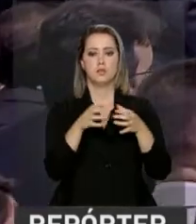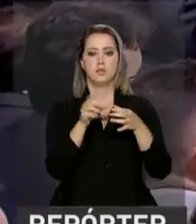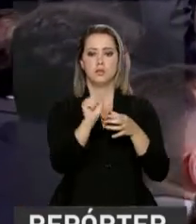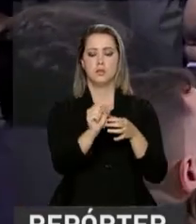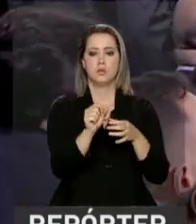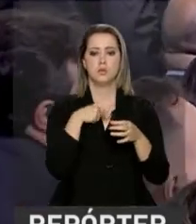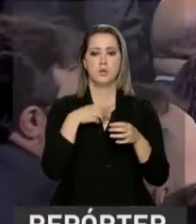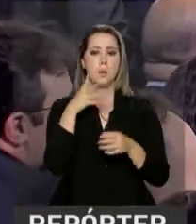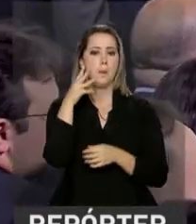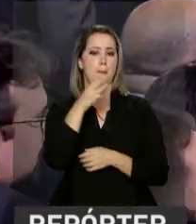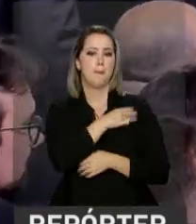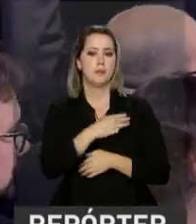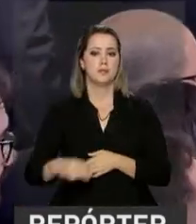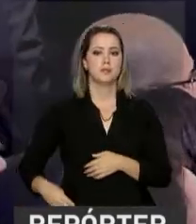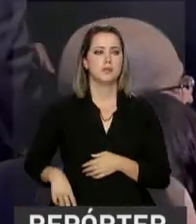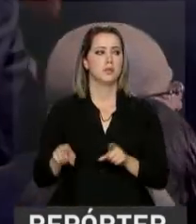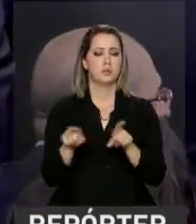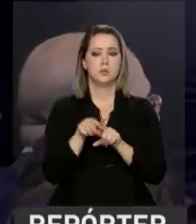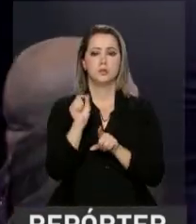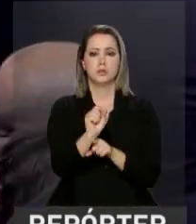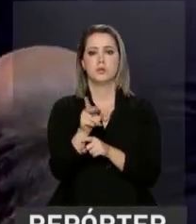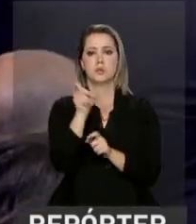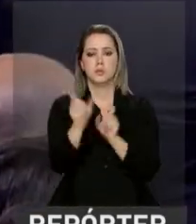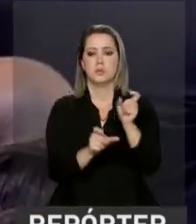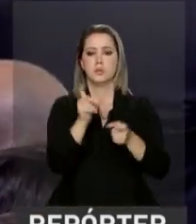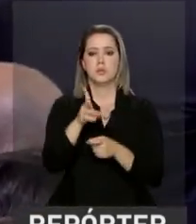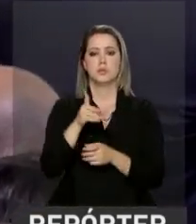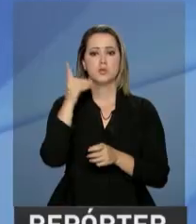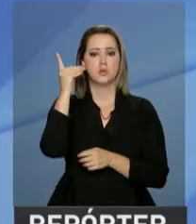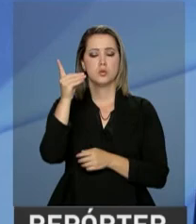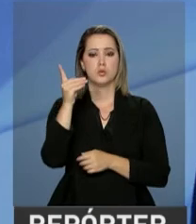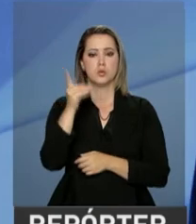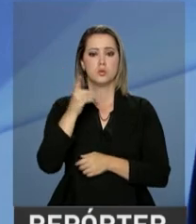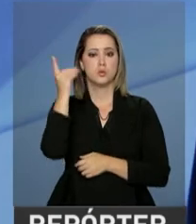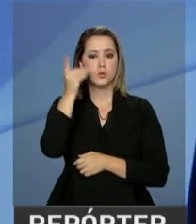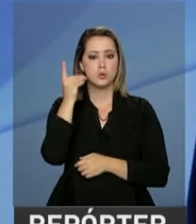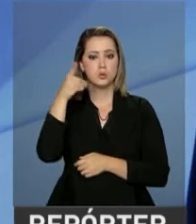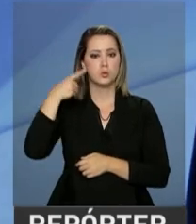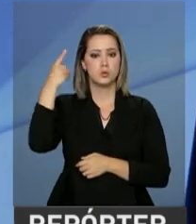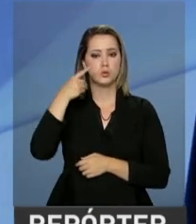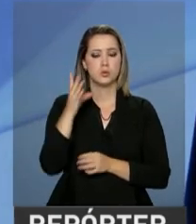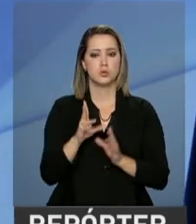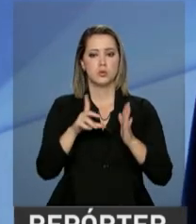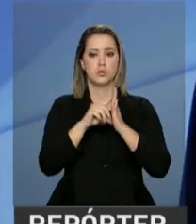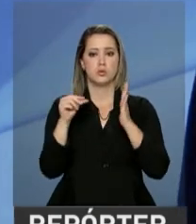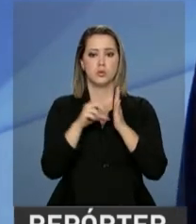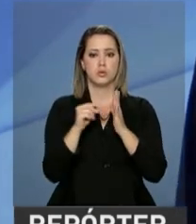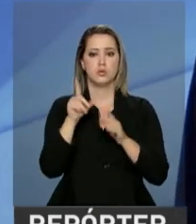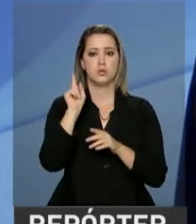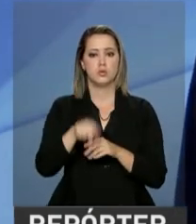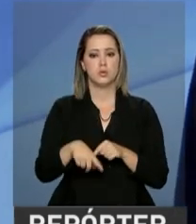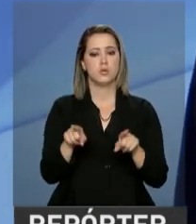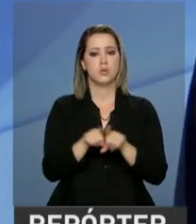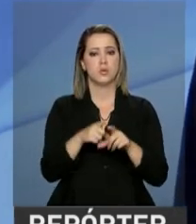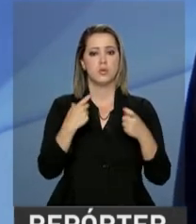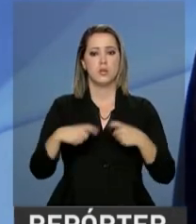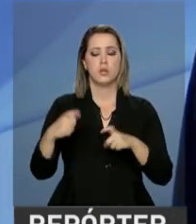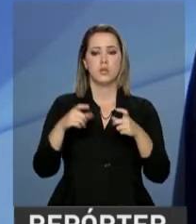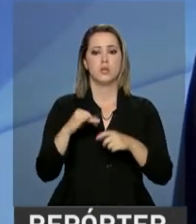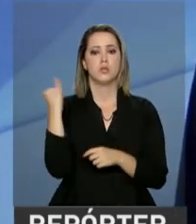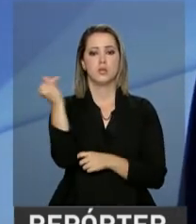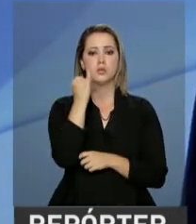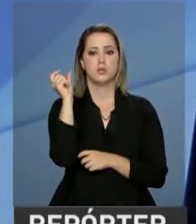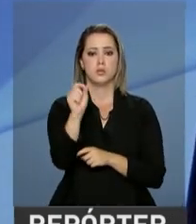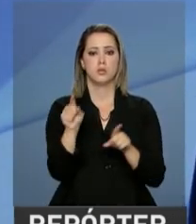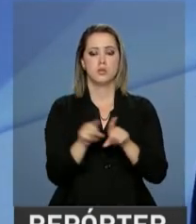parlamentares, ministros e profissionais do direito no Palácio do Planalto. Ele ressaltou que o ministério é terreno fértil para a